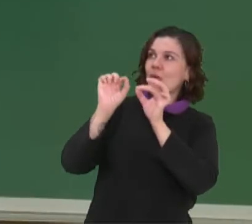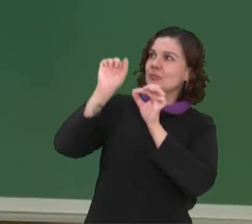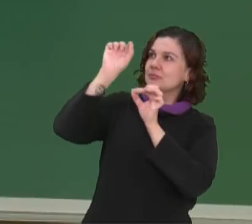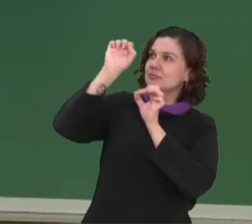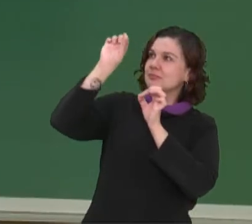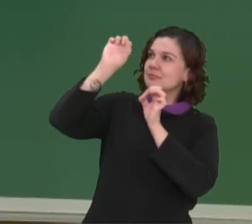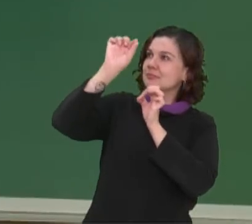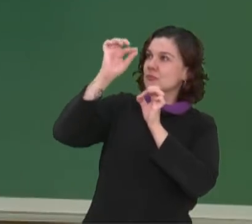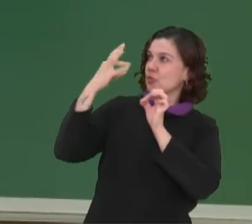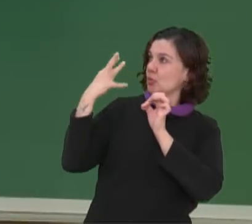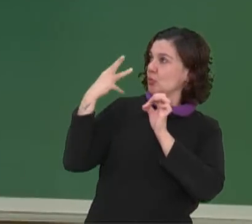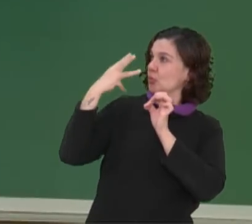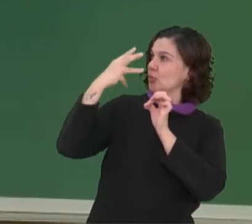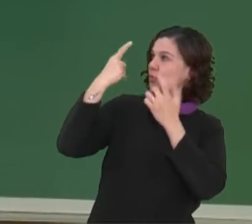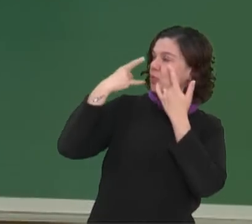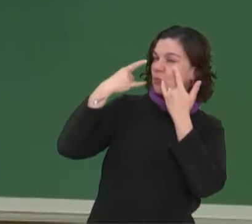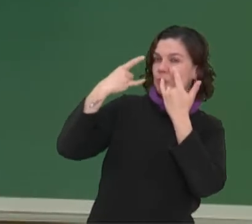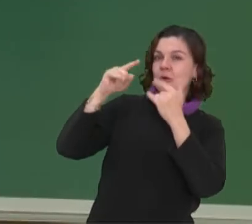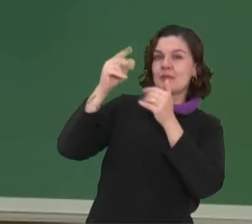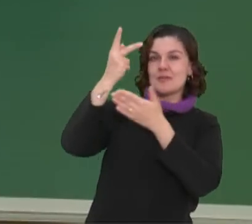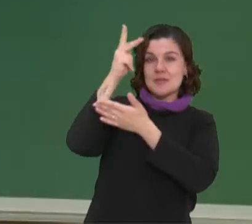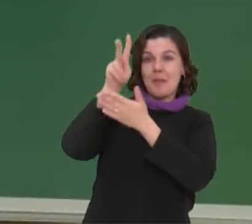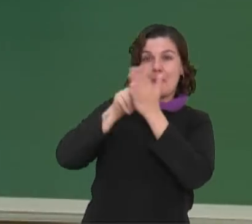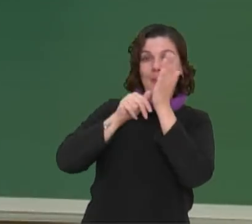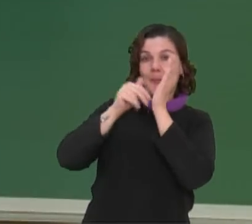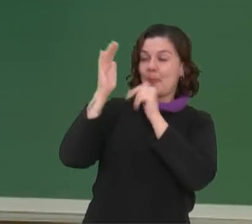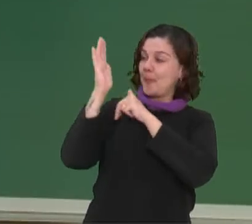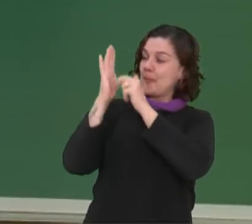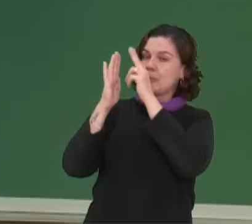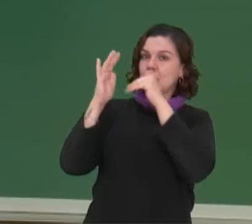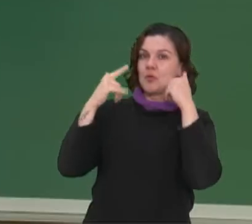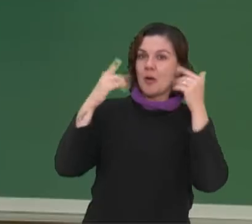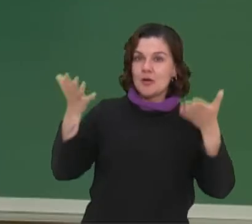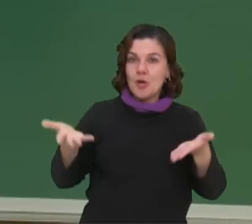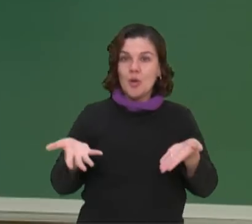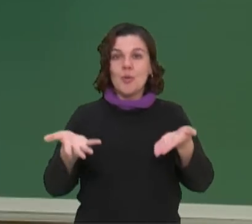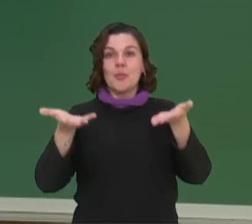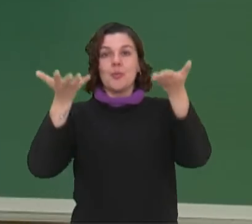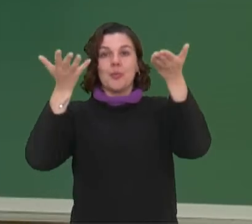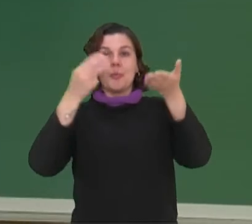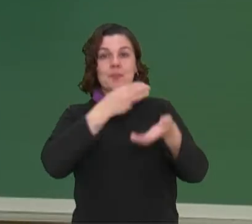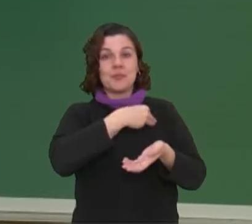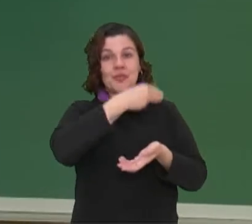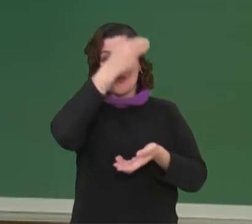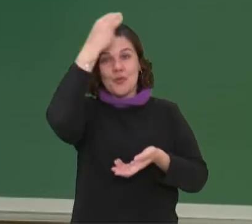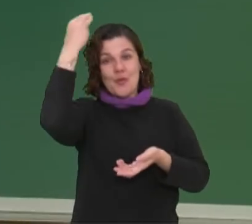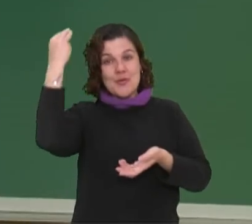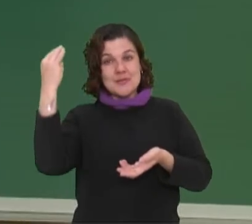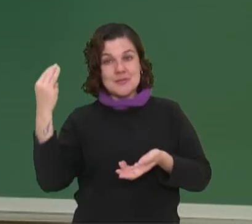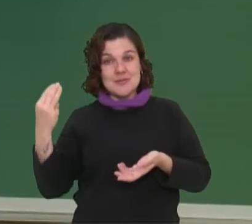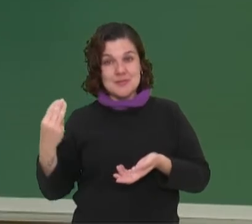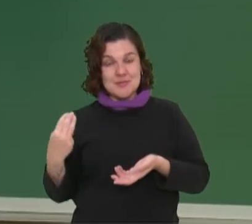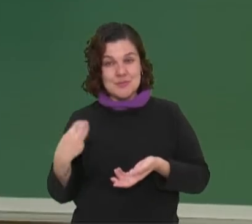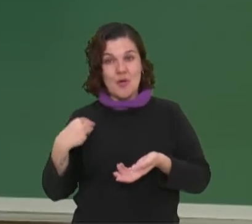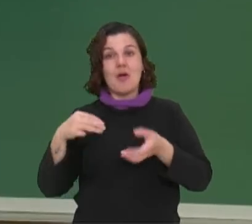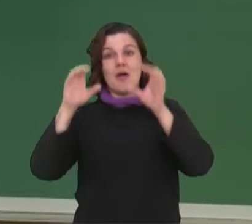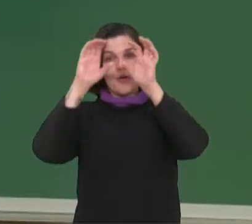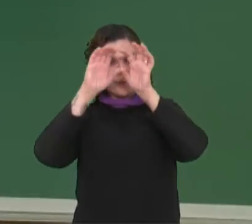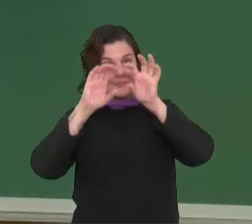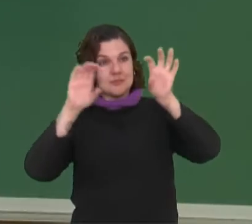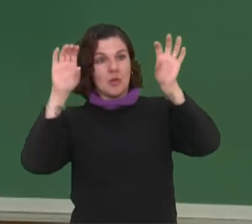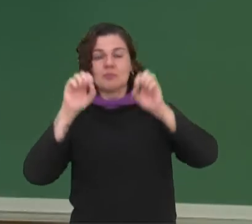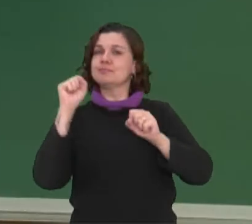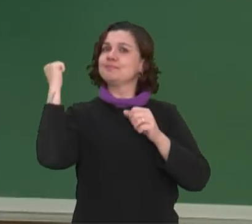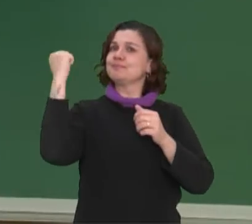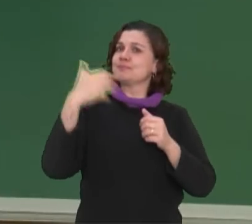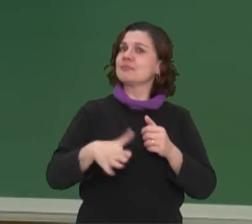reparem toda essa exuberância dessa pintura que mostra a assunção de Nossa Senhora aos céus. Legal?